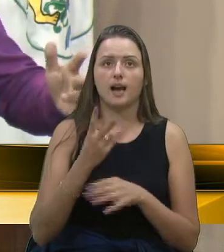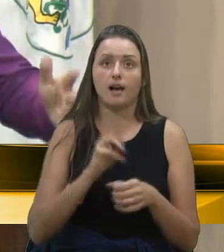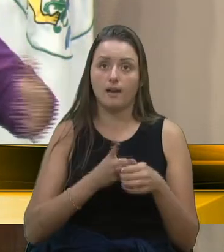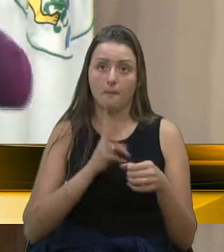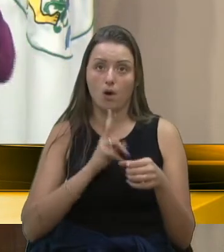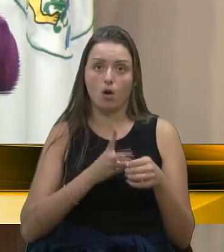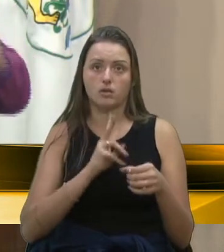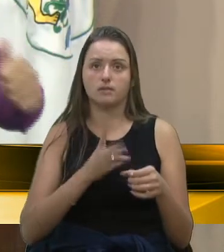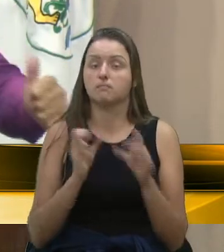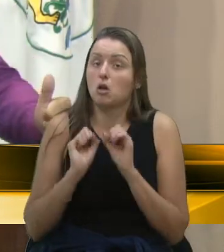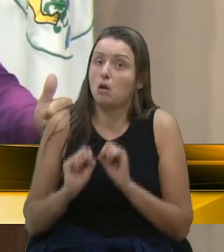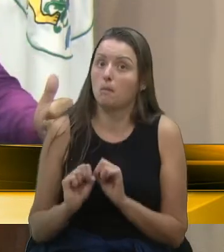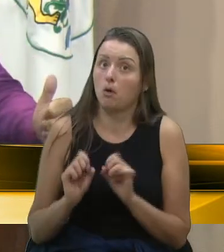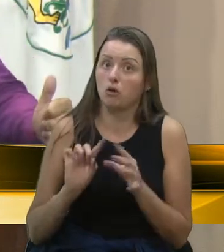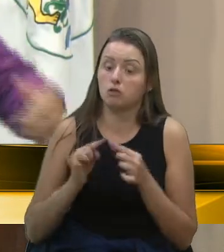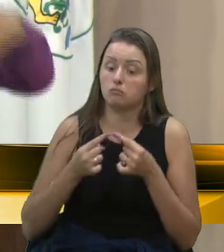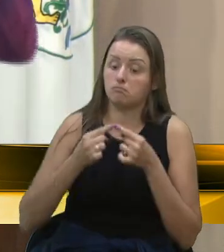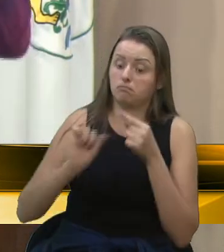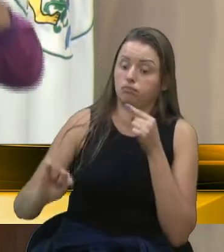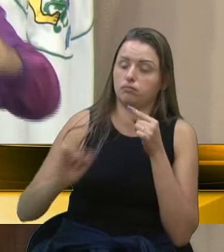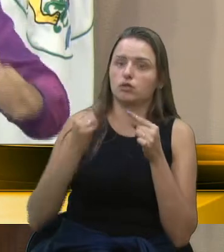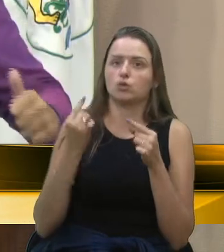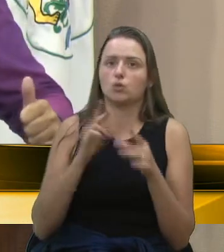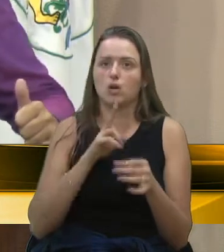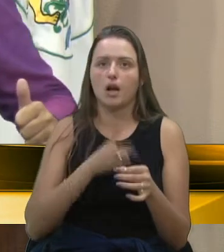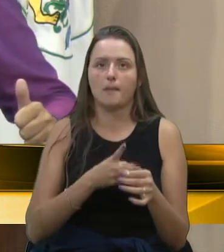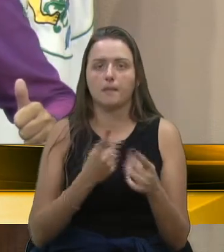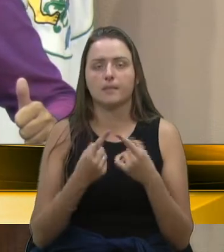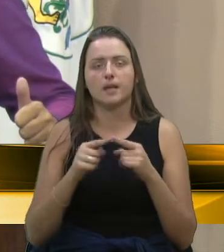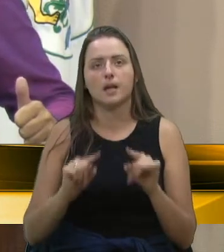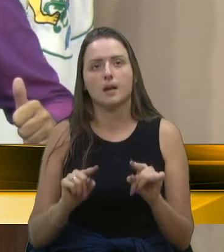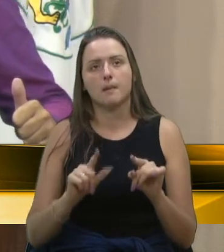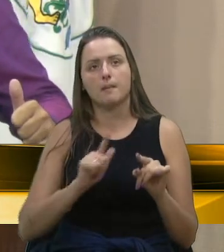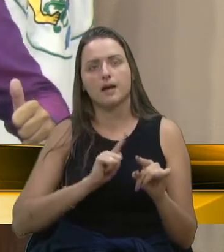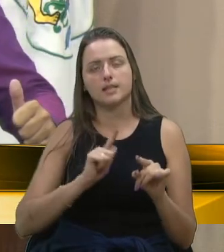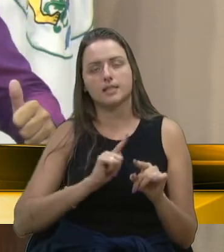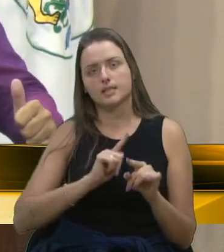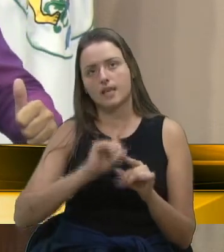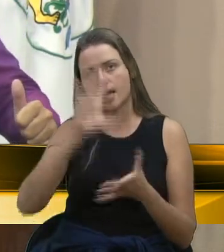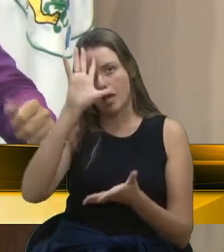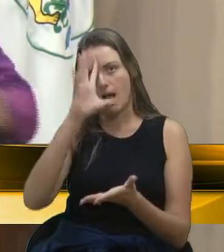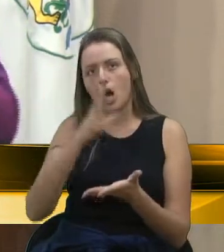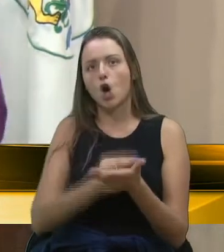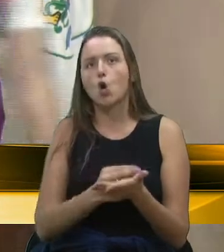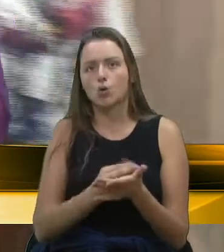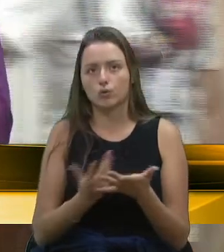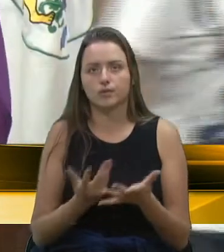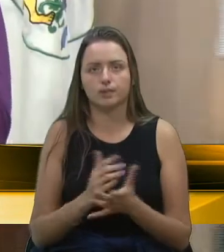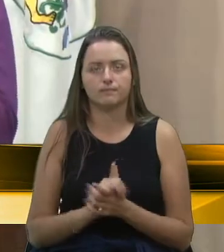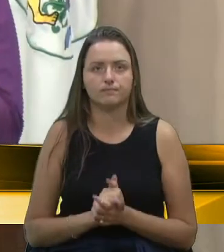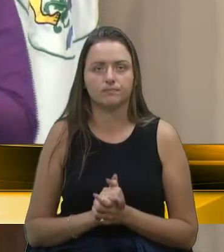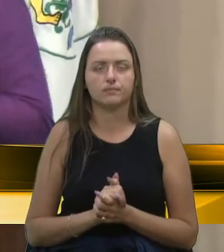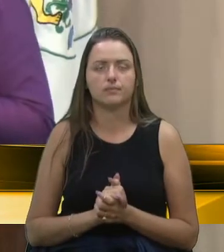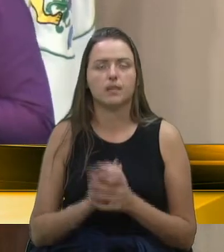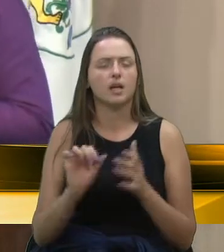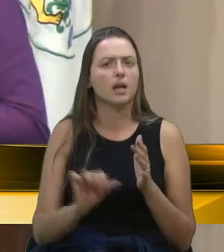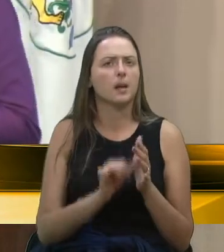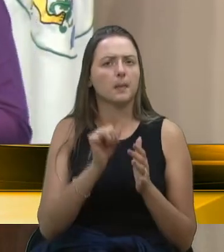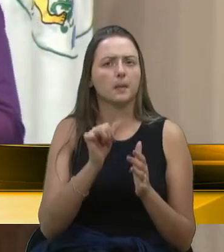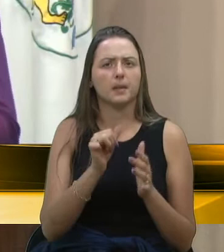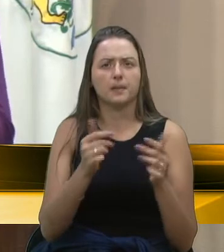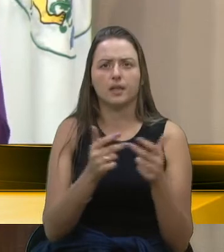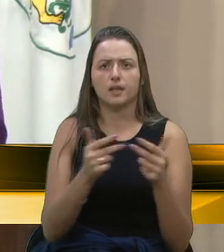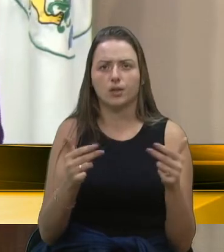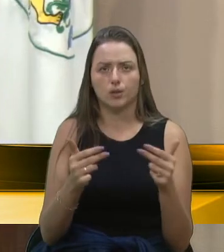divergir dessas hipóteses, mas vamos lá, e chegar à conclusão dessa análise. Em primeiro lugar,